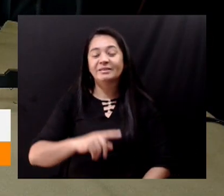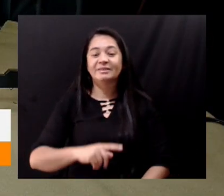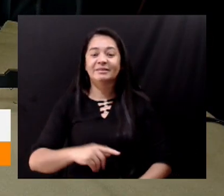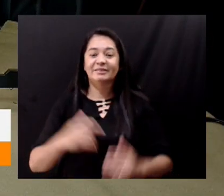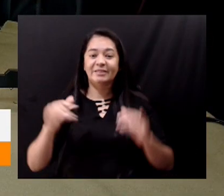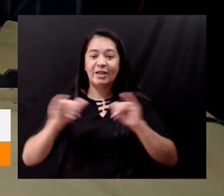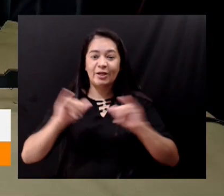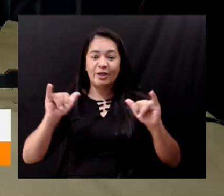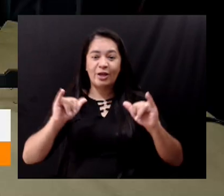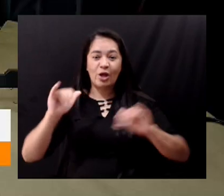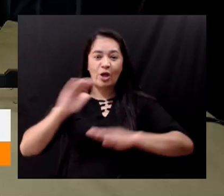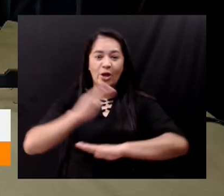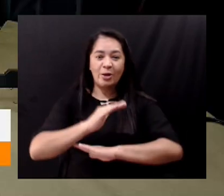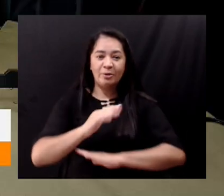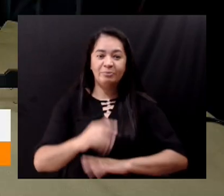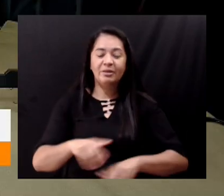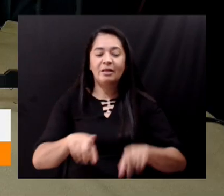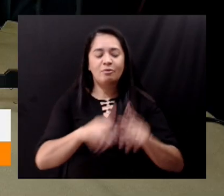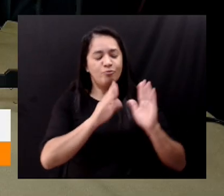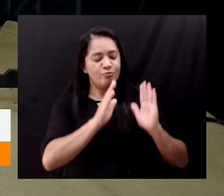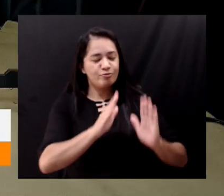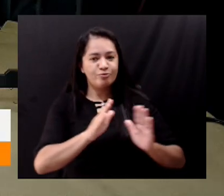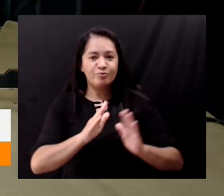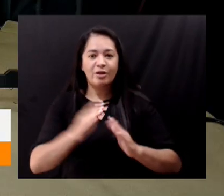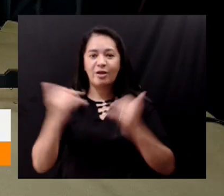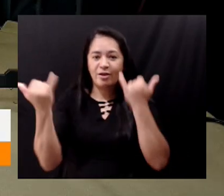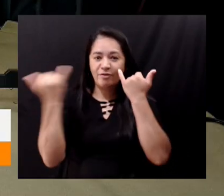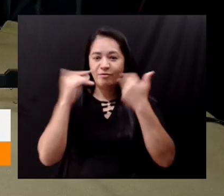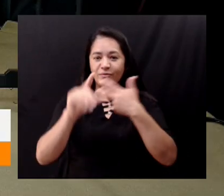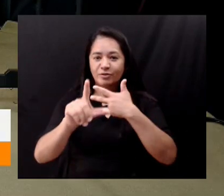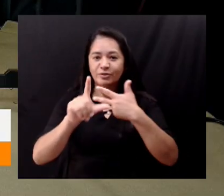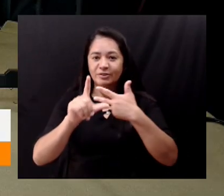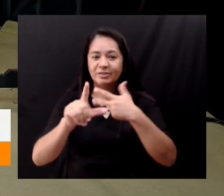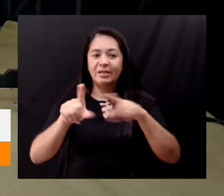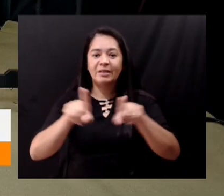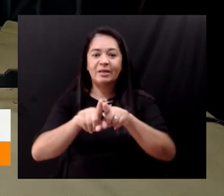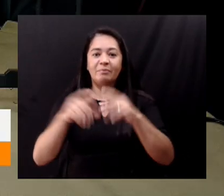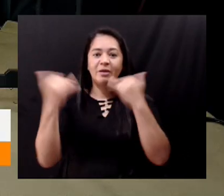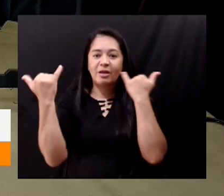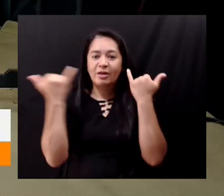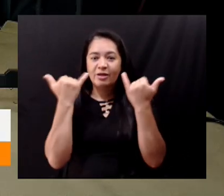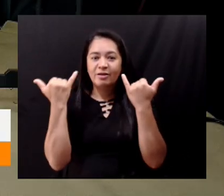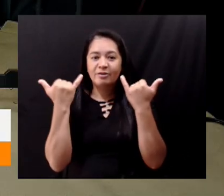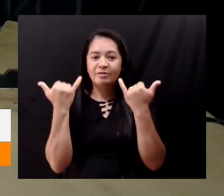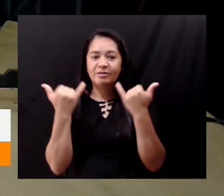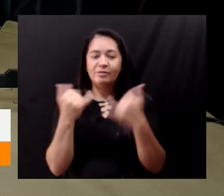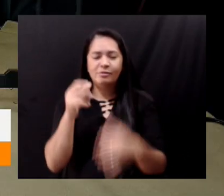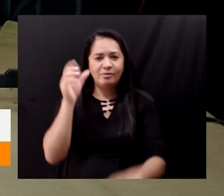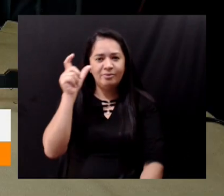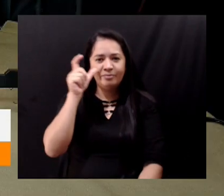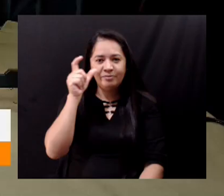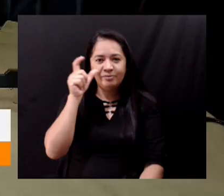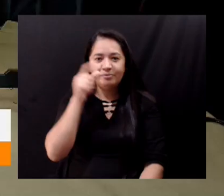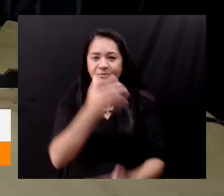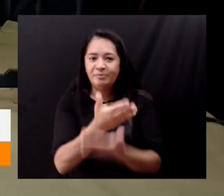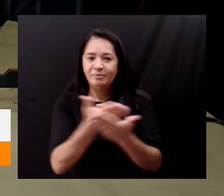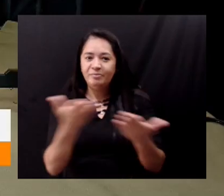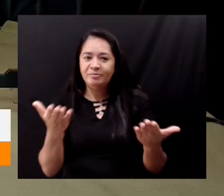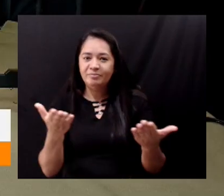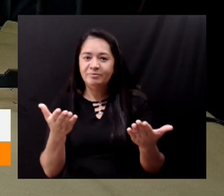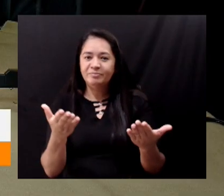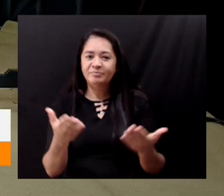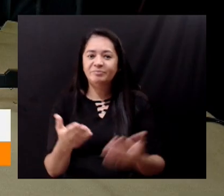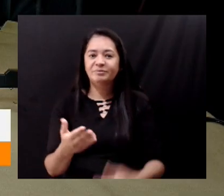TV Câmara, com informações do Legislativo Campineiro e também informações bem interessantes para você, uma programação bem